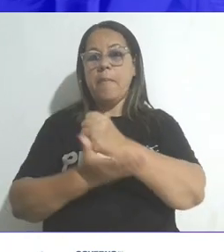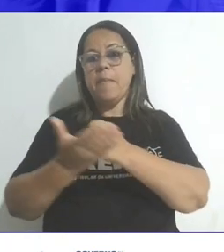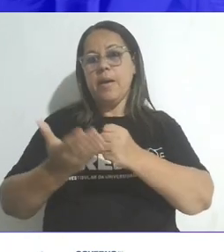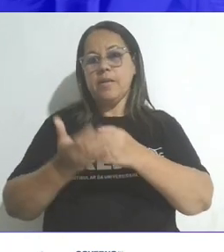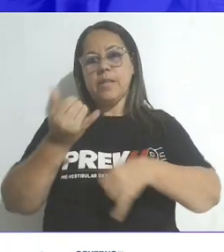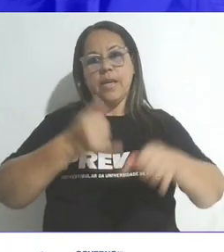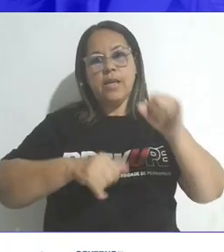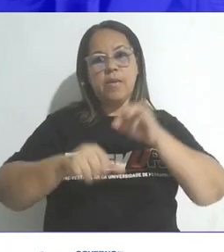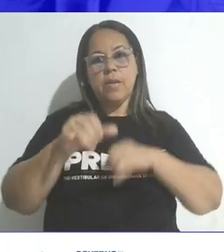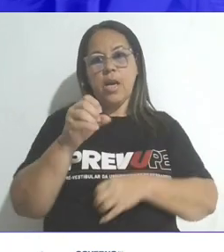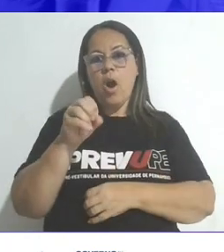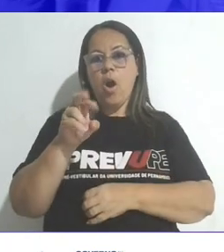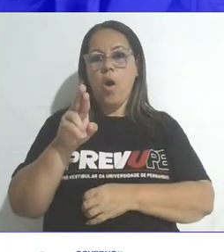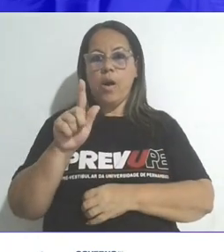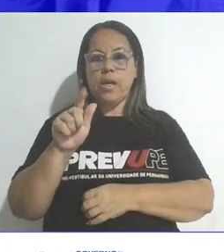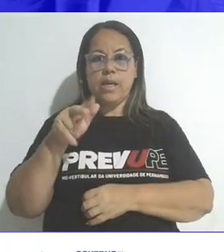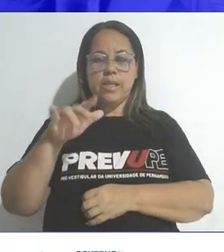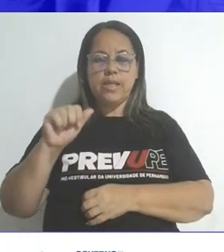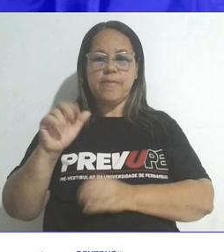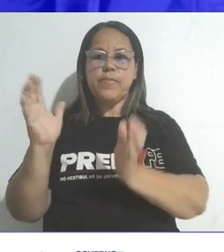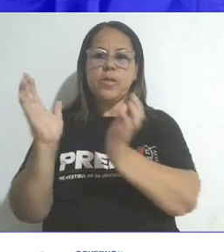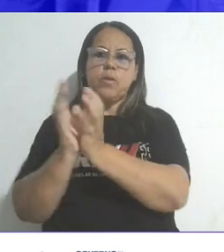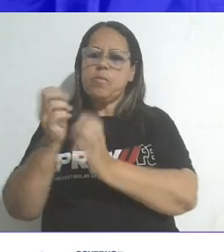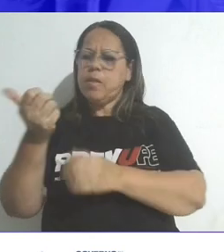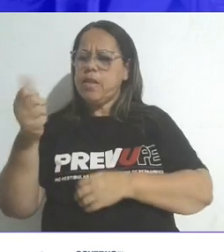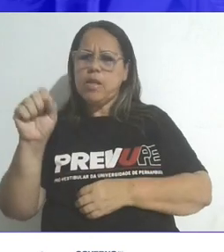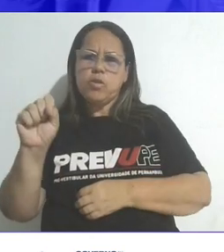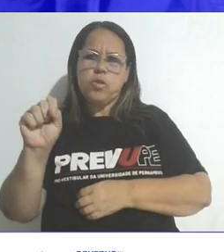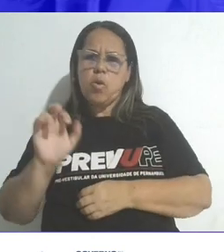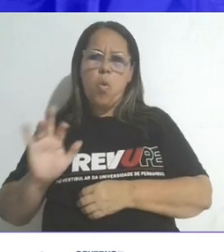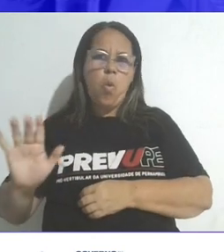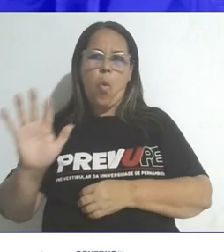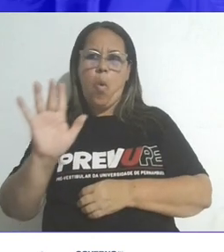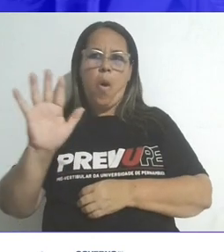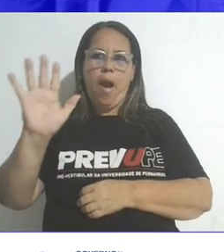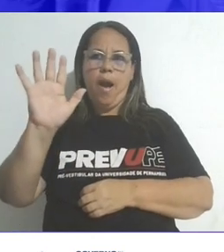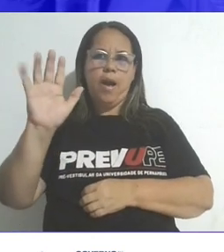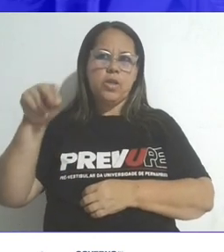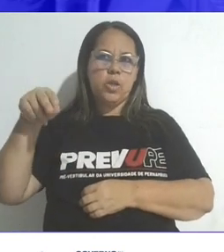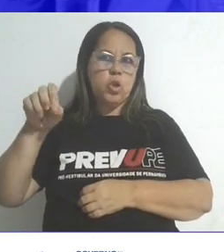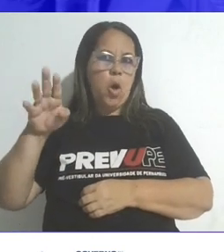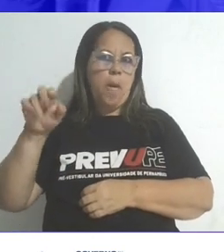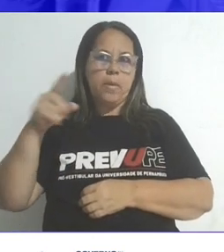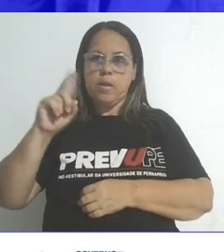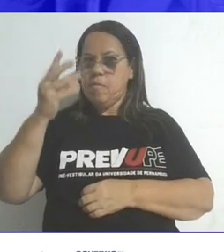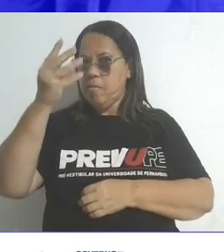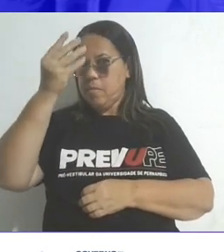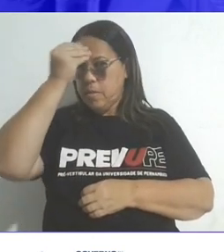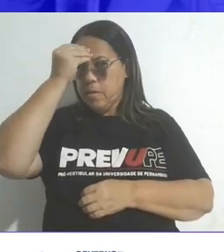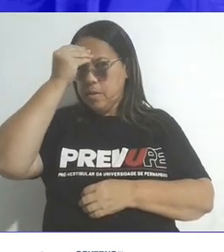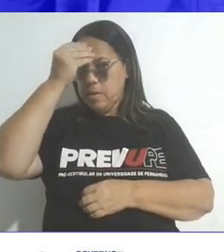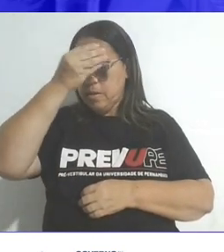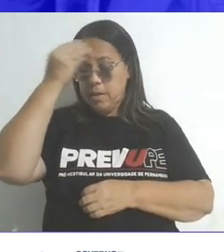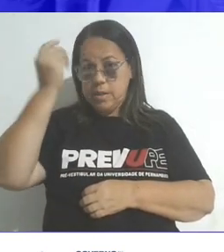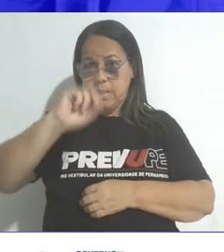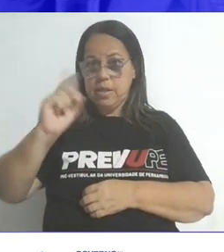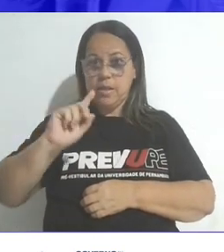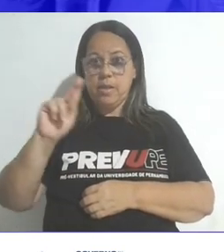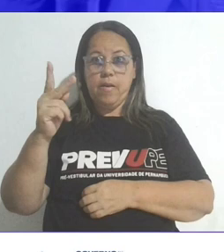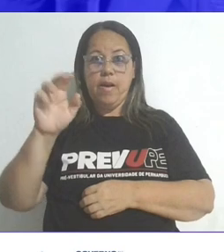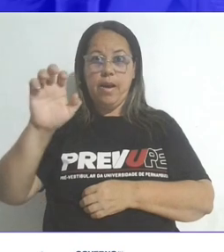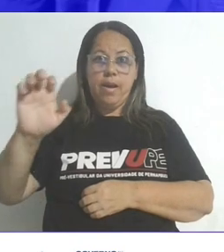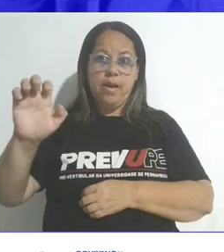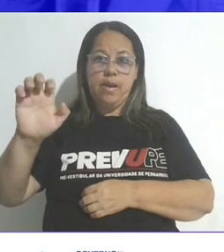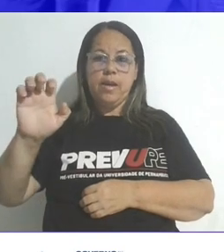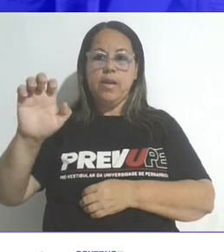orgânica. No grupo 18 estão os gases nobres, e esses aqui nós não podemos esquecer. O hélio,